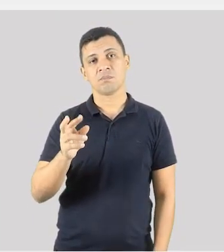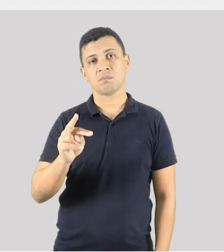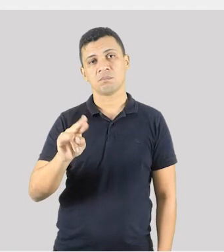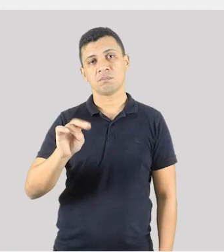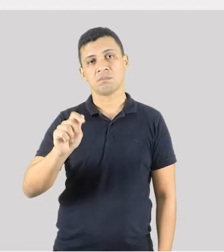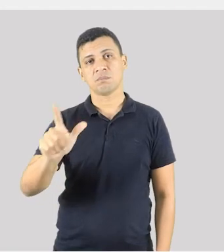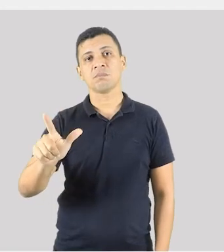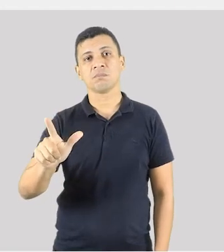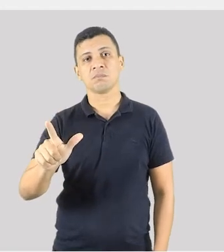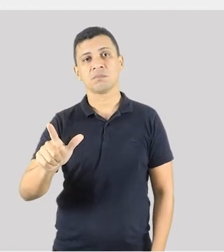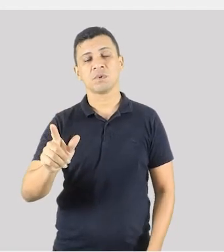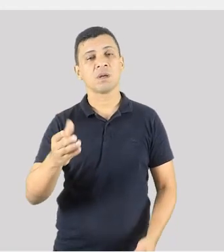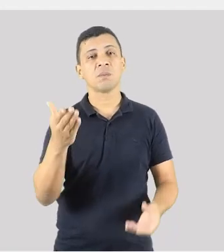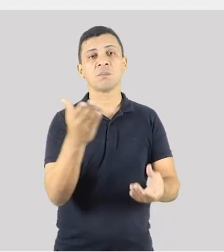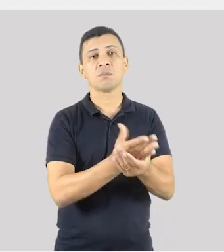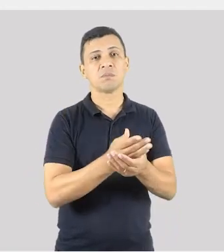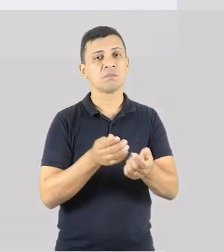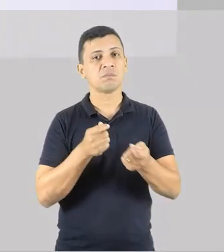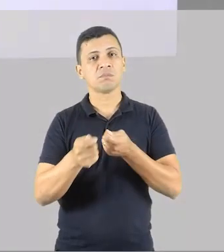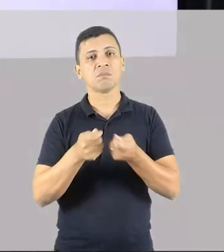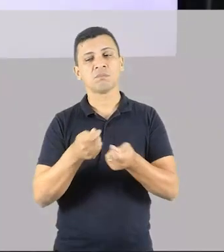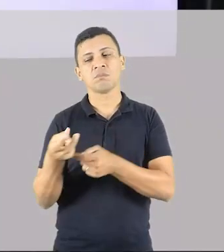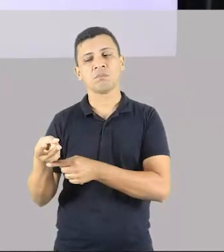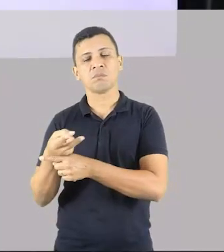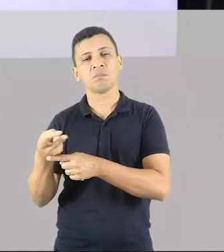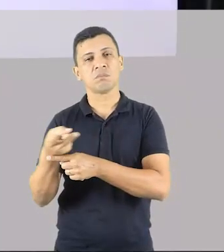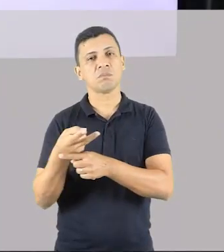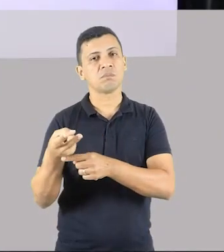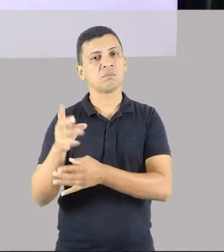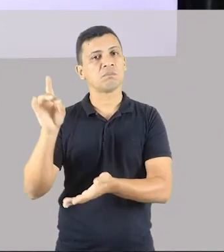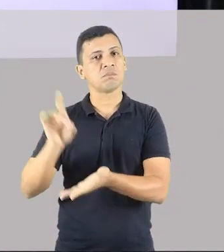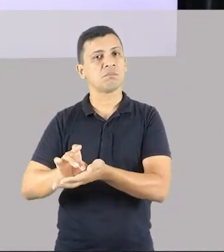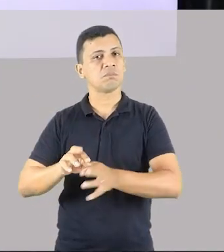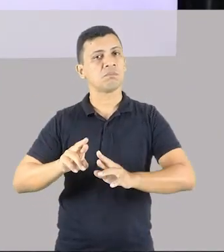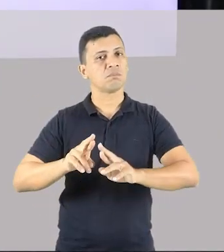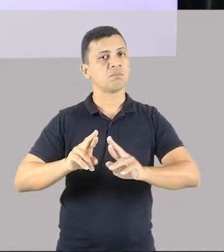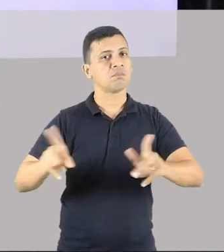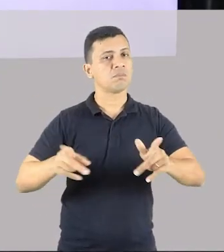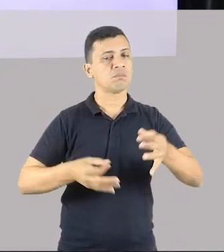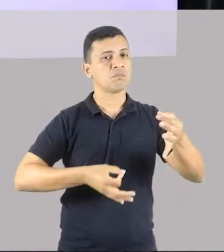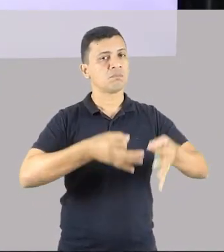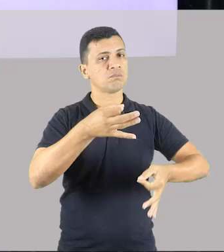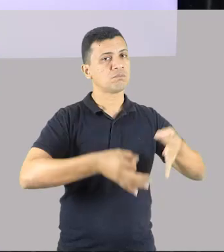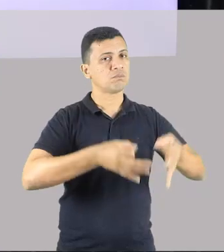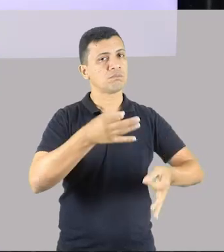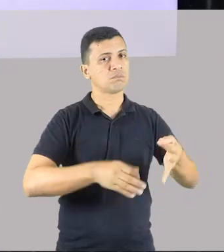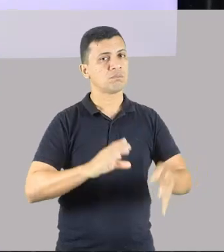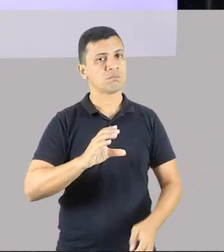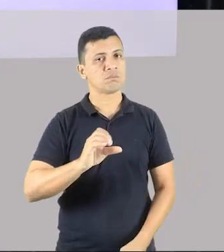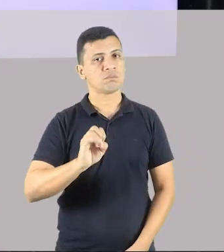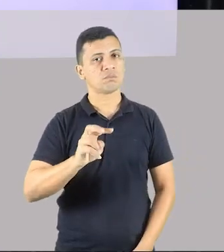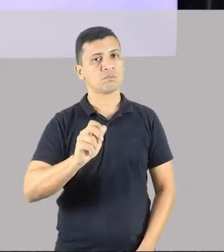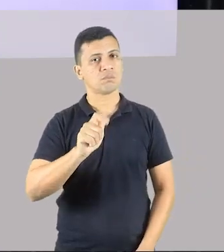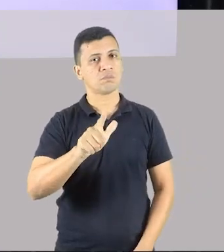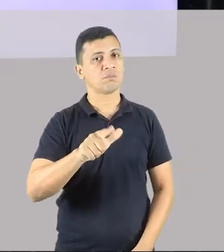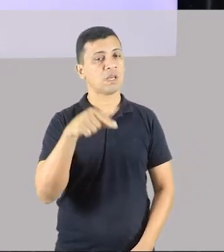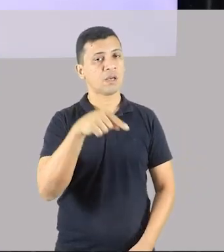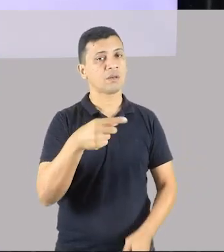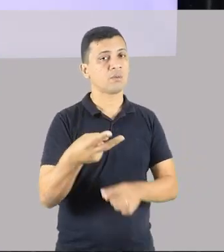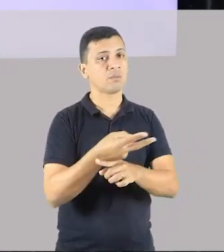processo administrativo busca a verdade material, diferentemente dos judiciais cíveis. que apontam a busca da verdade